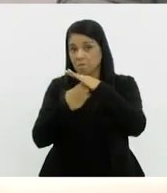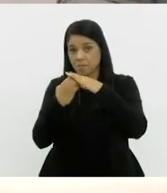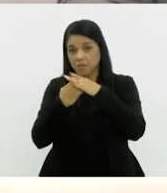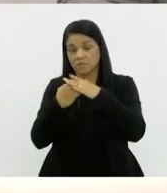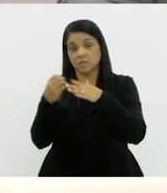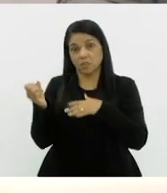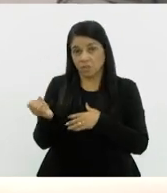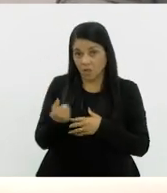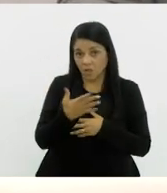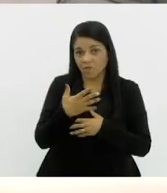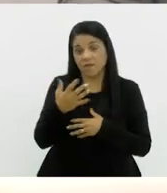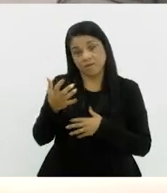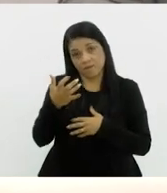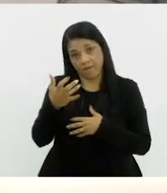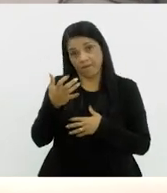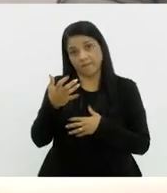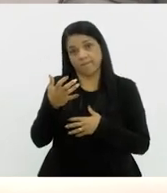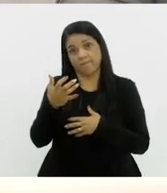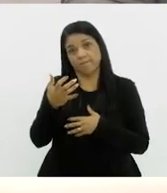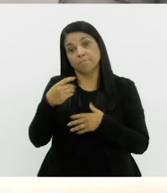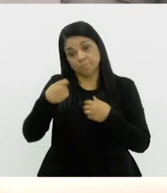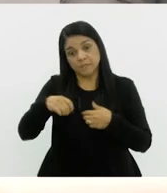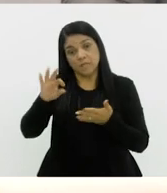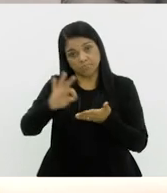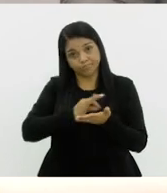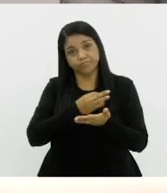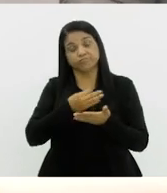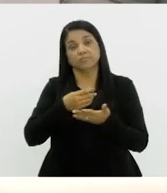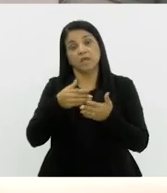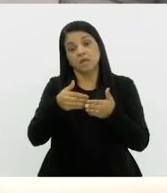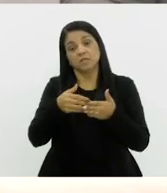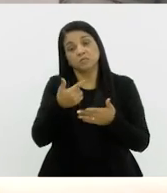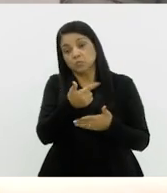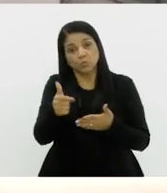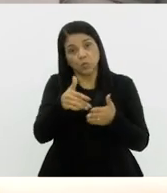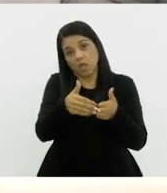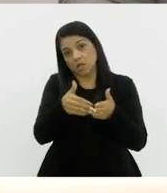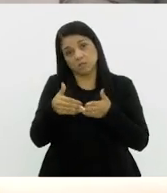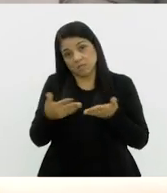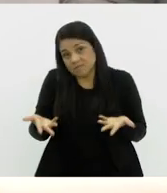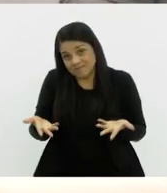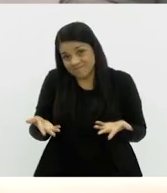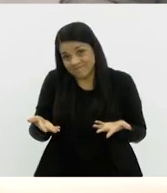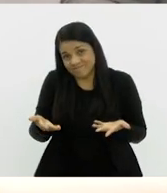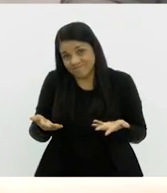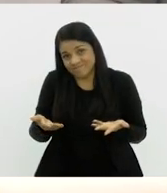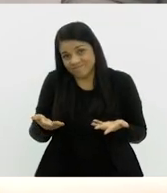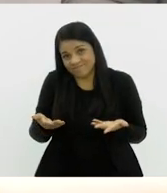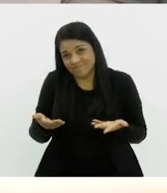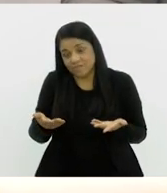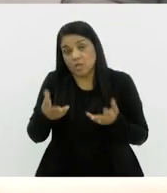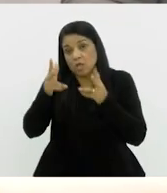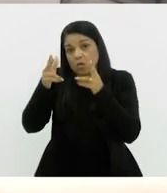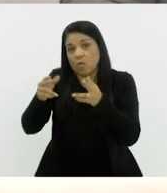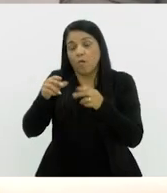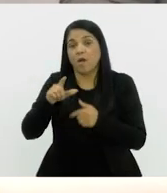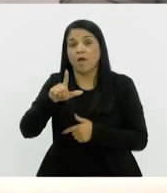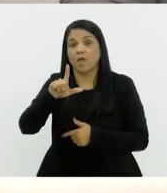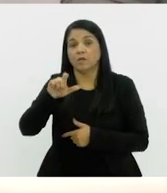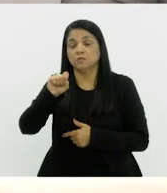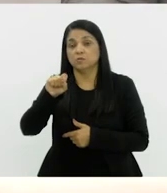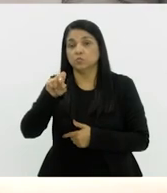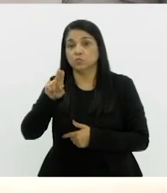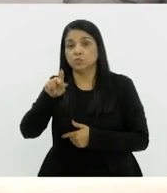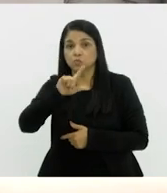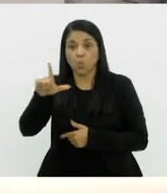isso tem que se sujeitar a isso, senão não vai ter a licença. Isso deve estar no TAC também, porque senão vai acontecer a mesma coisa que aconteceu com a Edsul. A Edsul cumpre